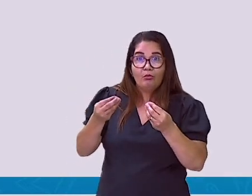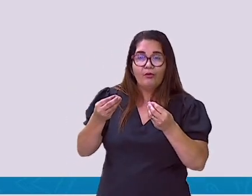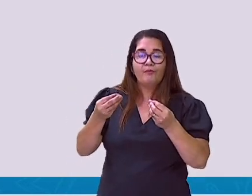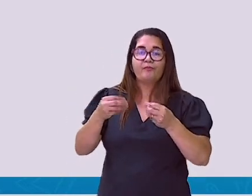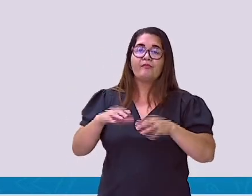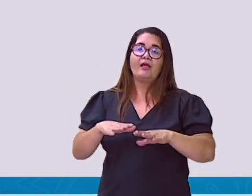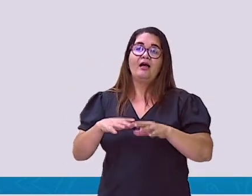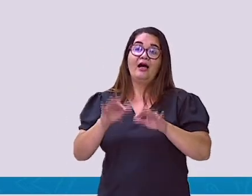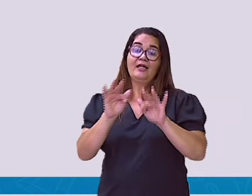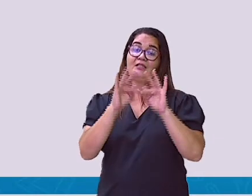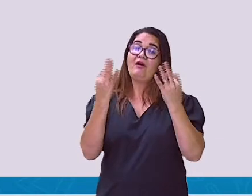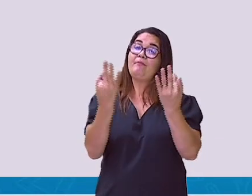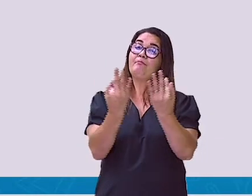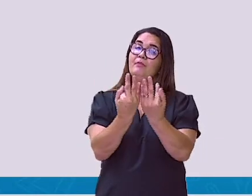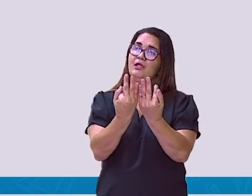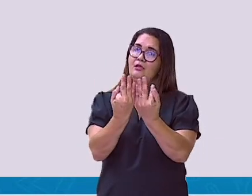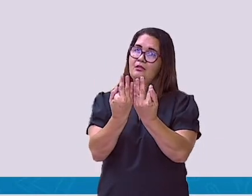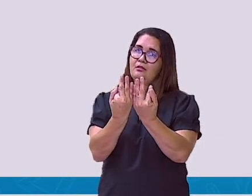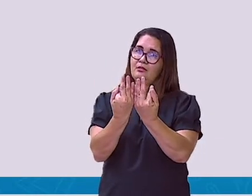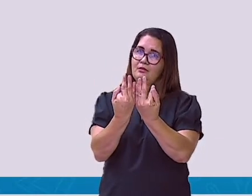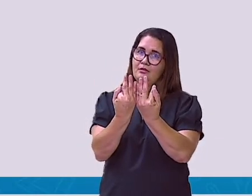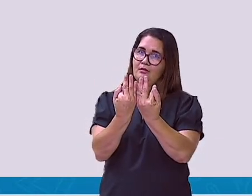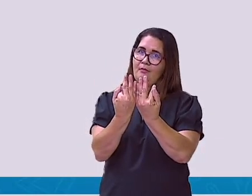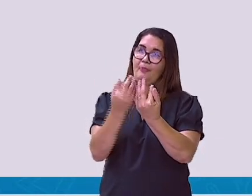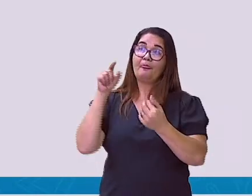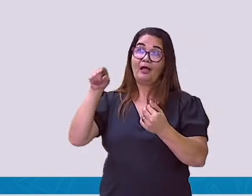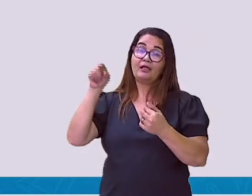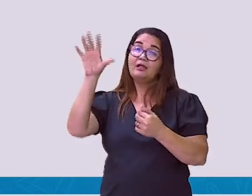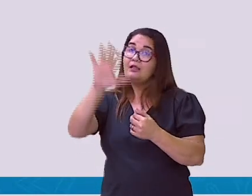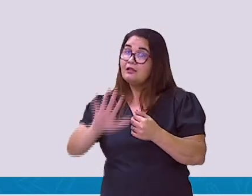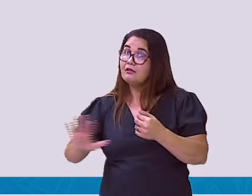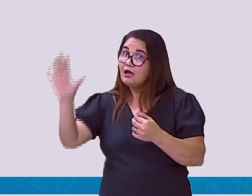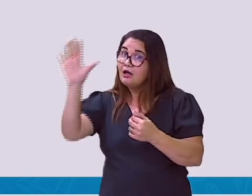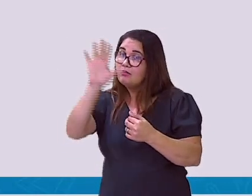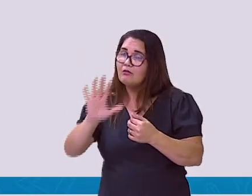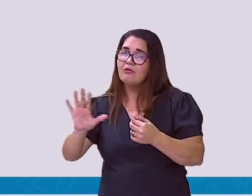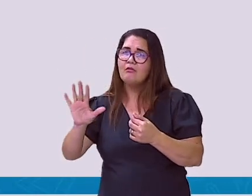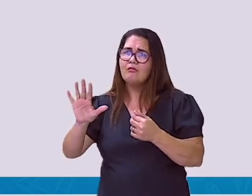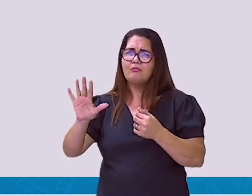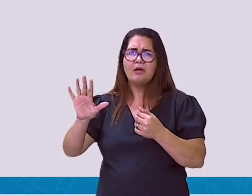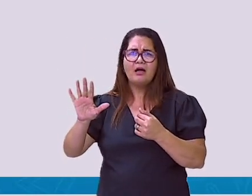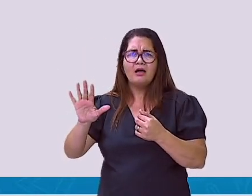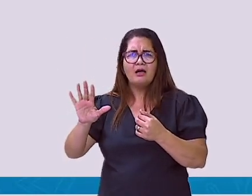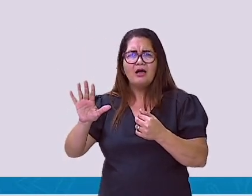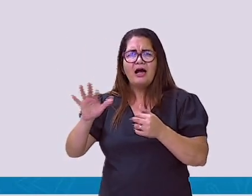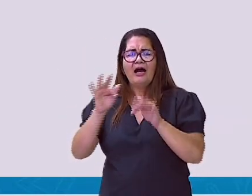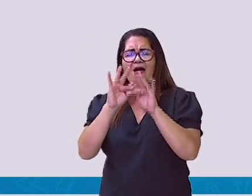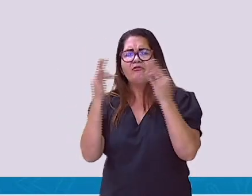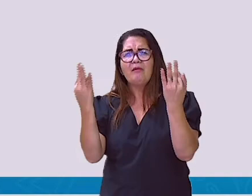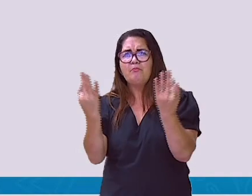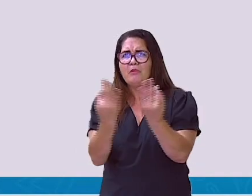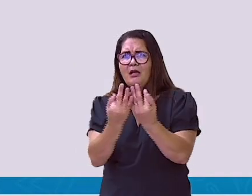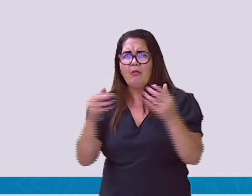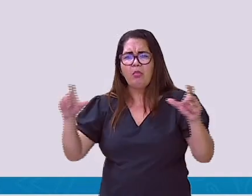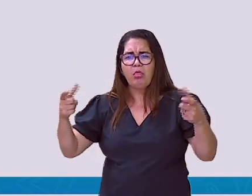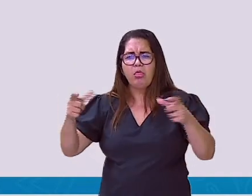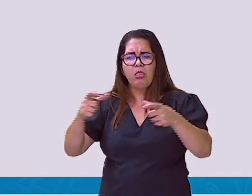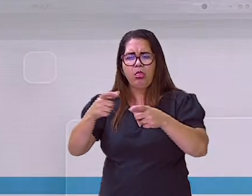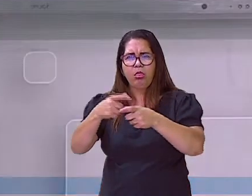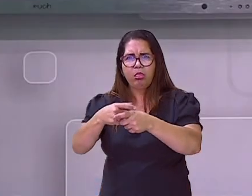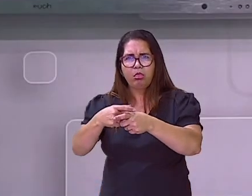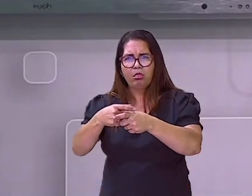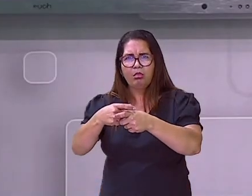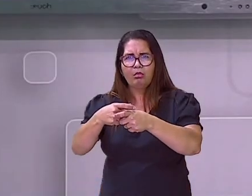As famílias estão tendo cada vez menos filhos, em decorrência de N fatores.